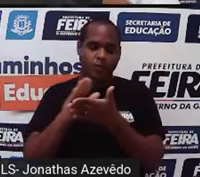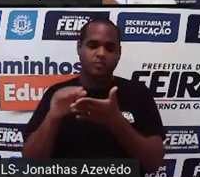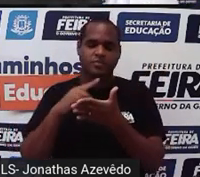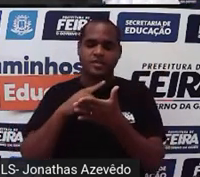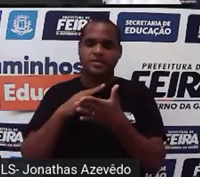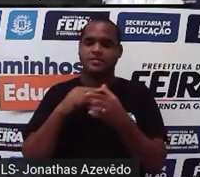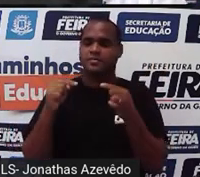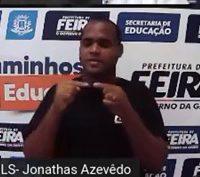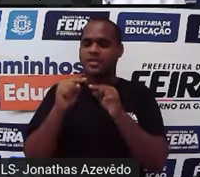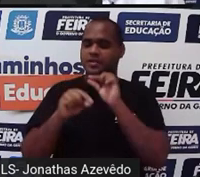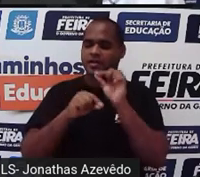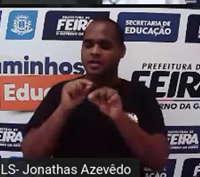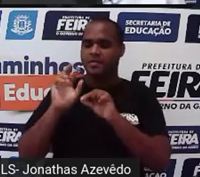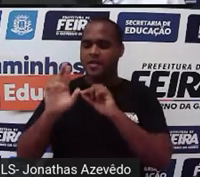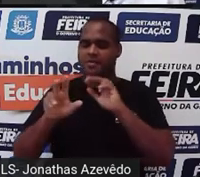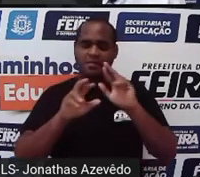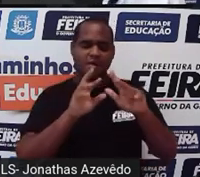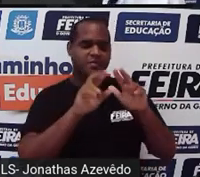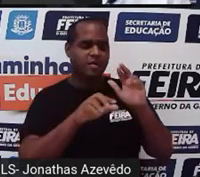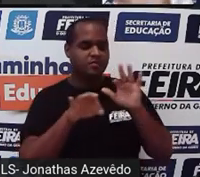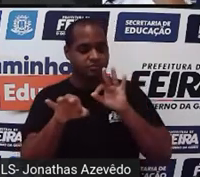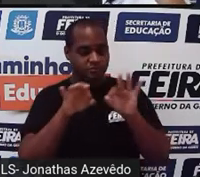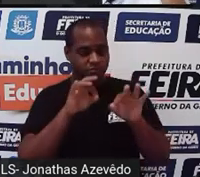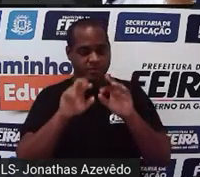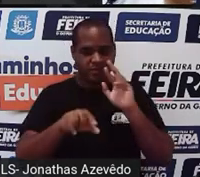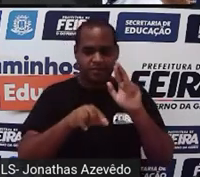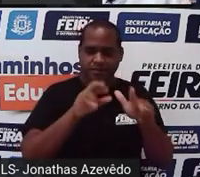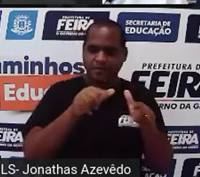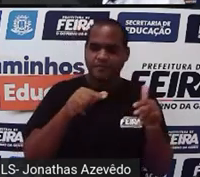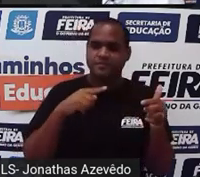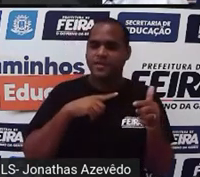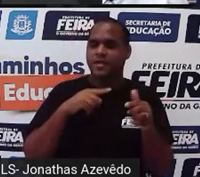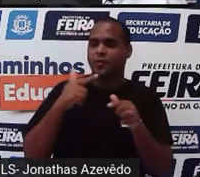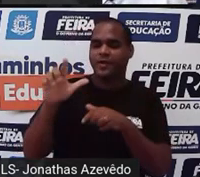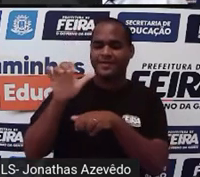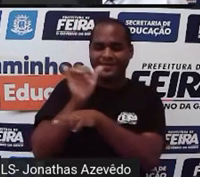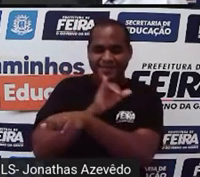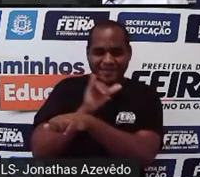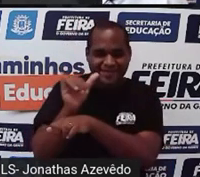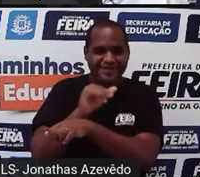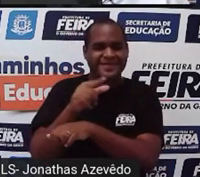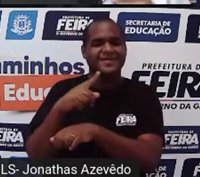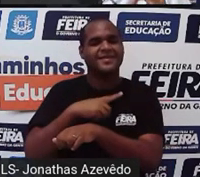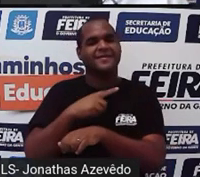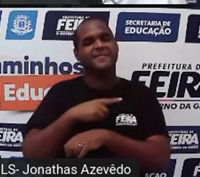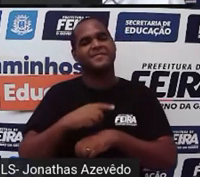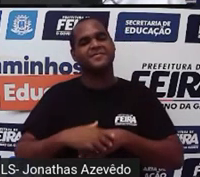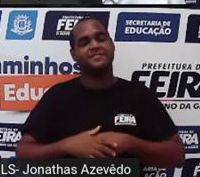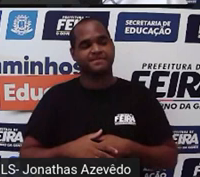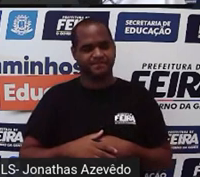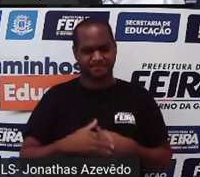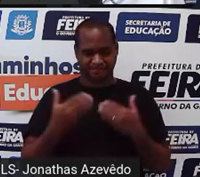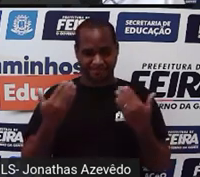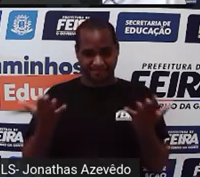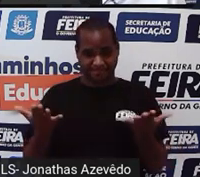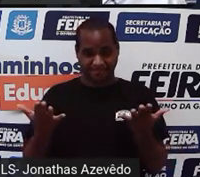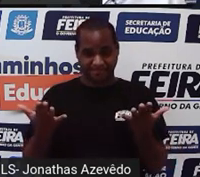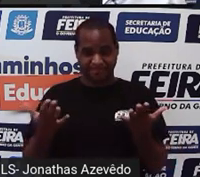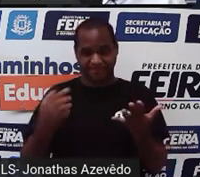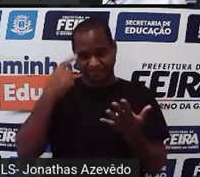aula uma forma diferente de resolver o problema uma outra estratégia Tá bom então